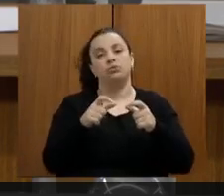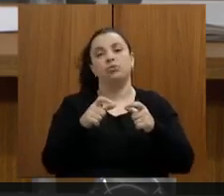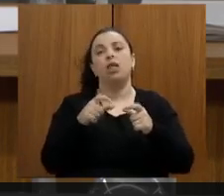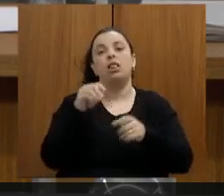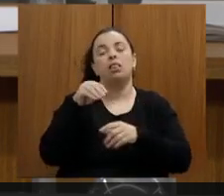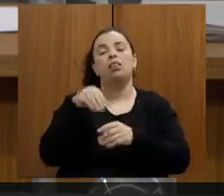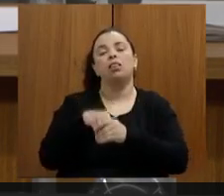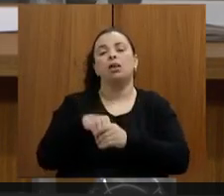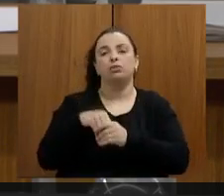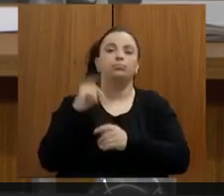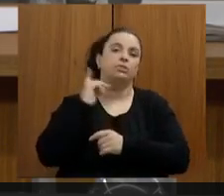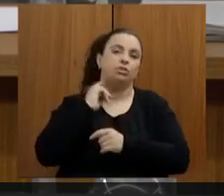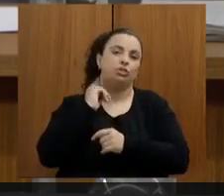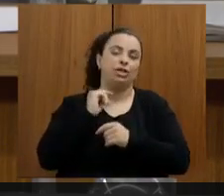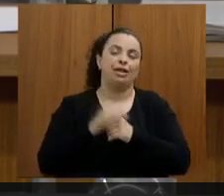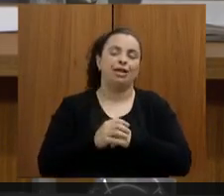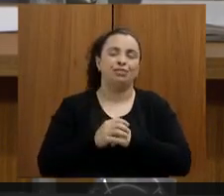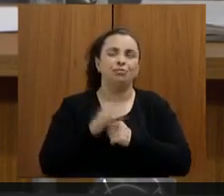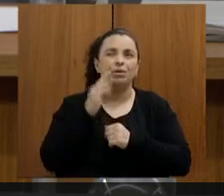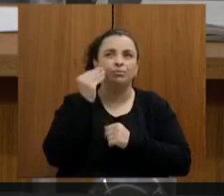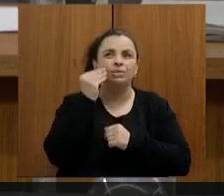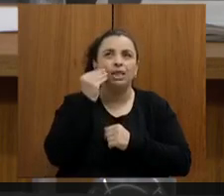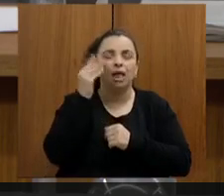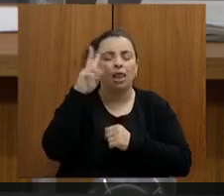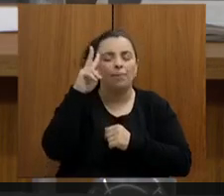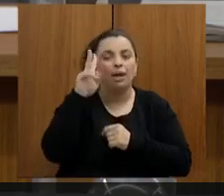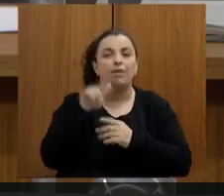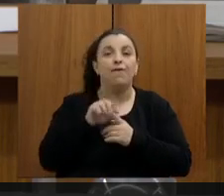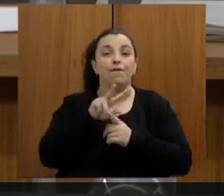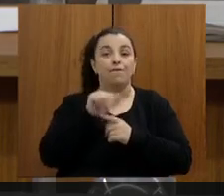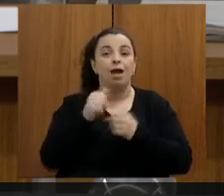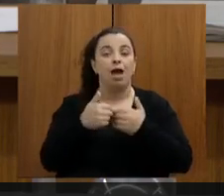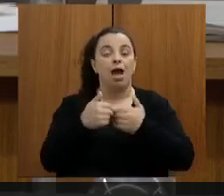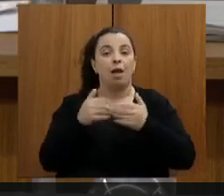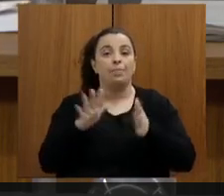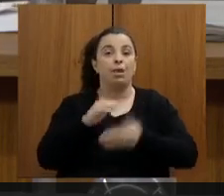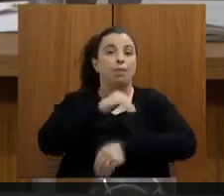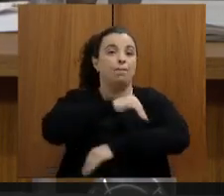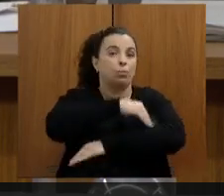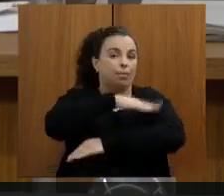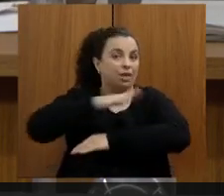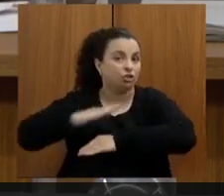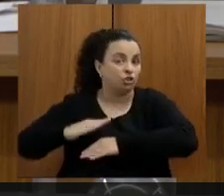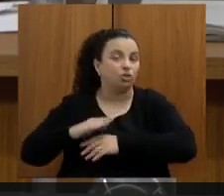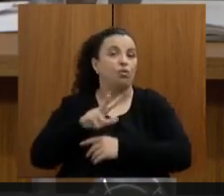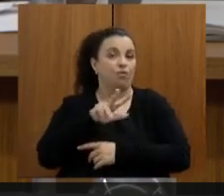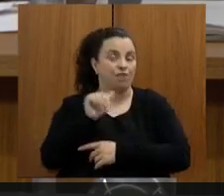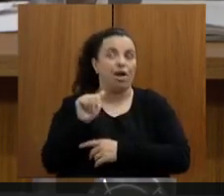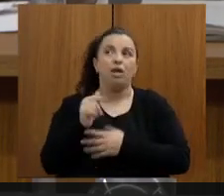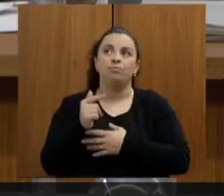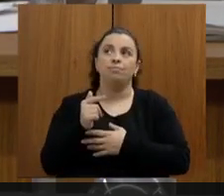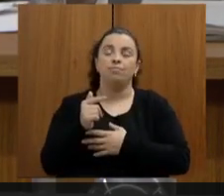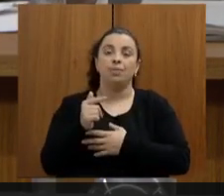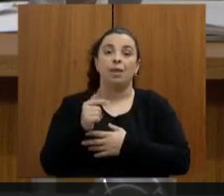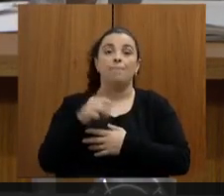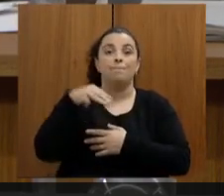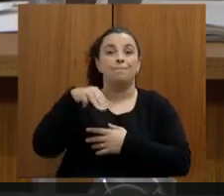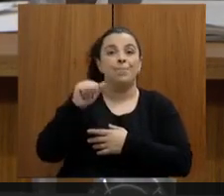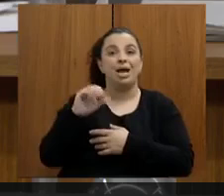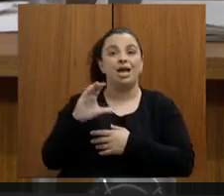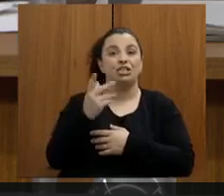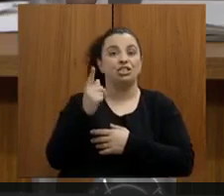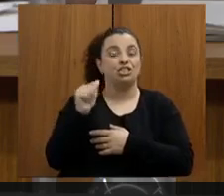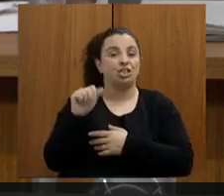Vamos tentar lembrar de cabeça aqui a gente ainda vai inaugurar Brumadinho Vamos inaugurar Machado